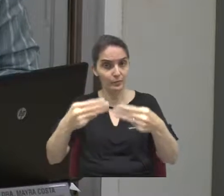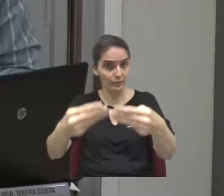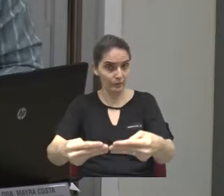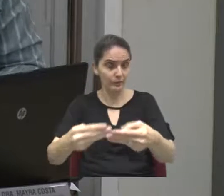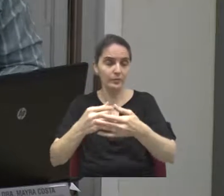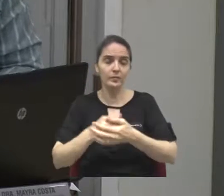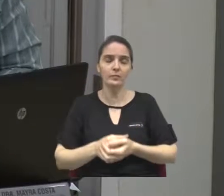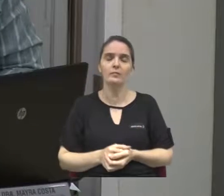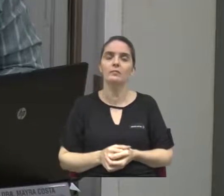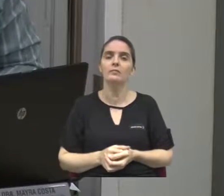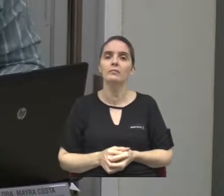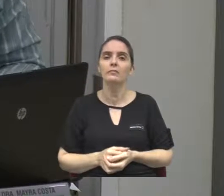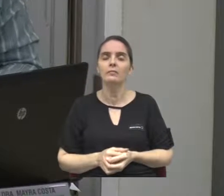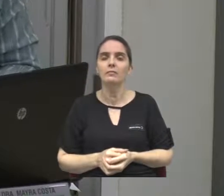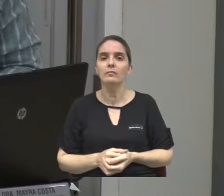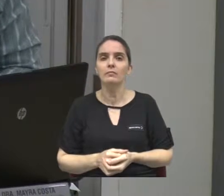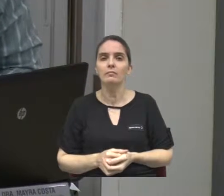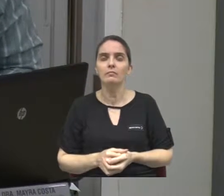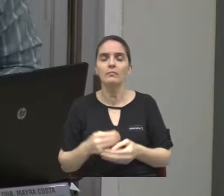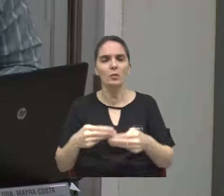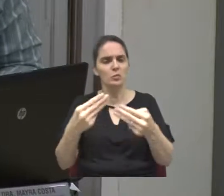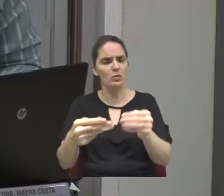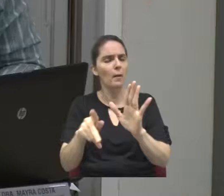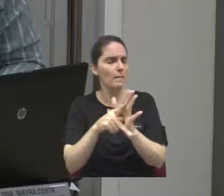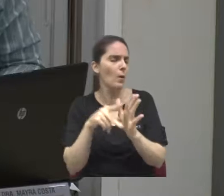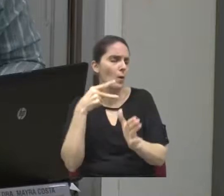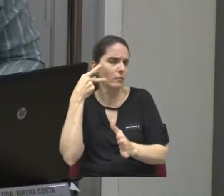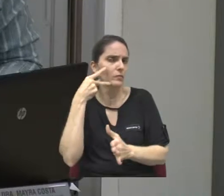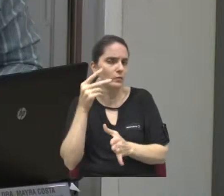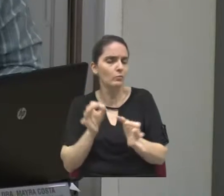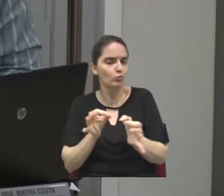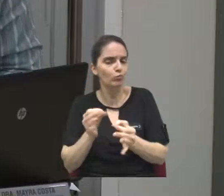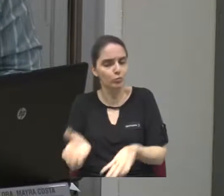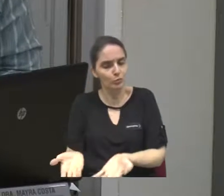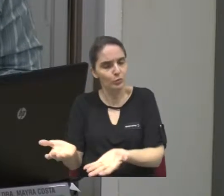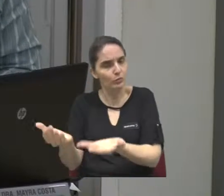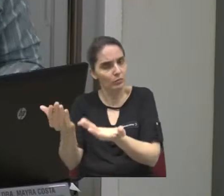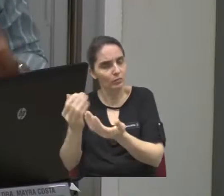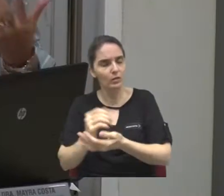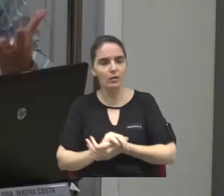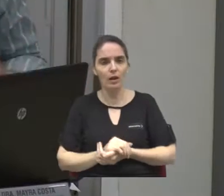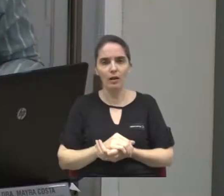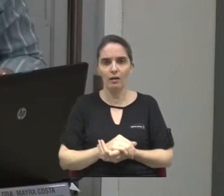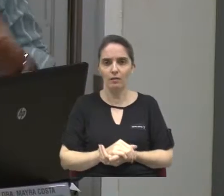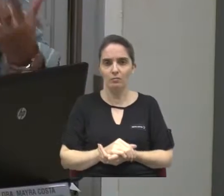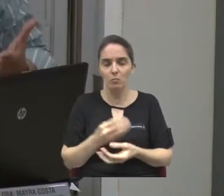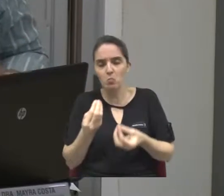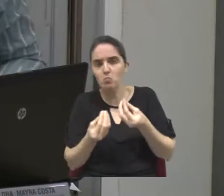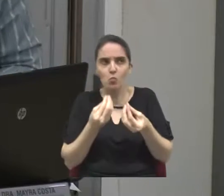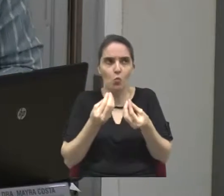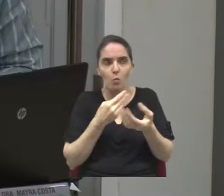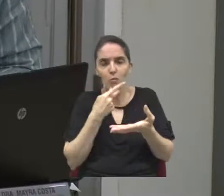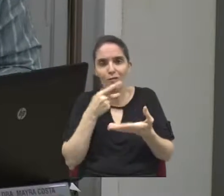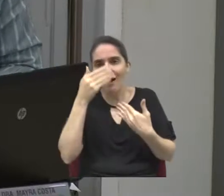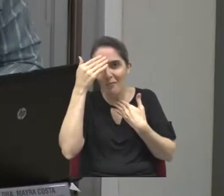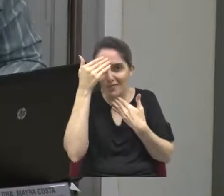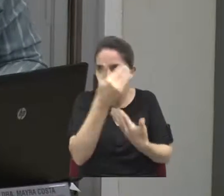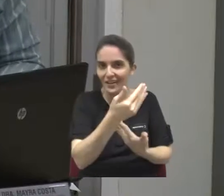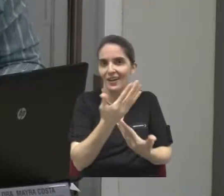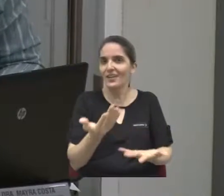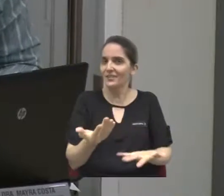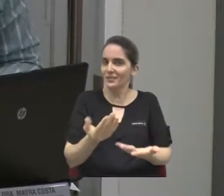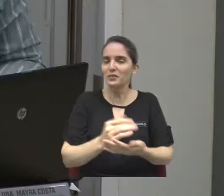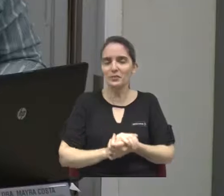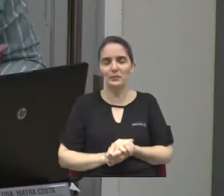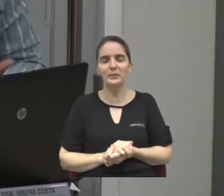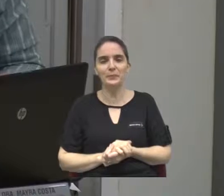nossa, de vereador, de fazer essa homenagem, de dizer muito obrigado por essas pessoas, ou essa pessoa, quando